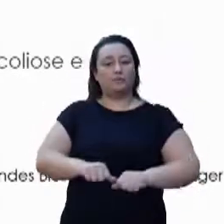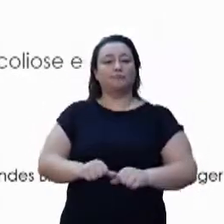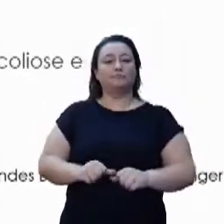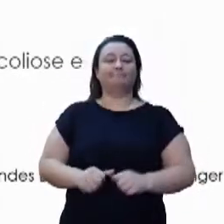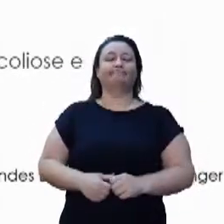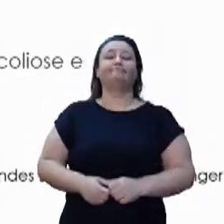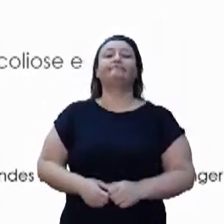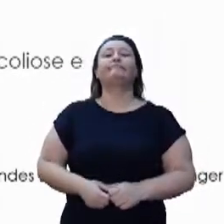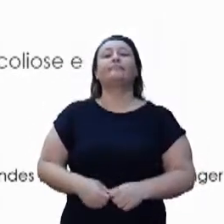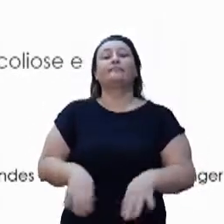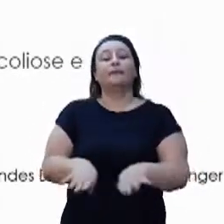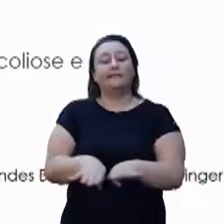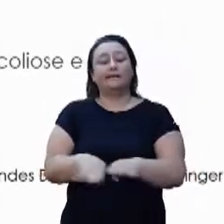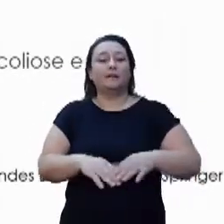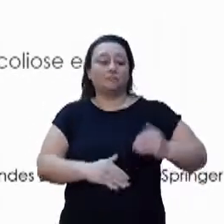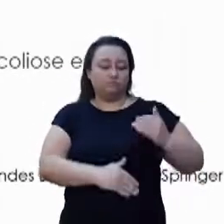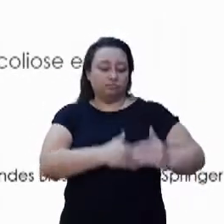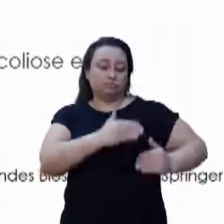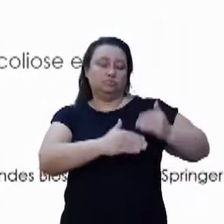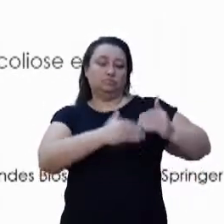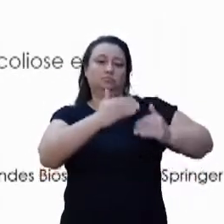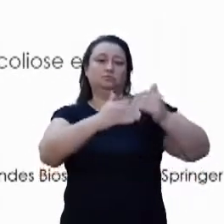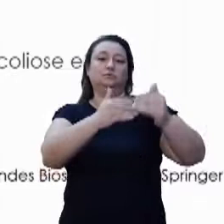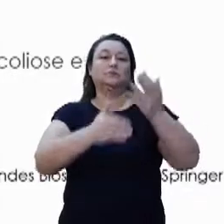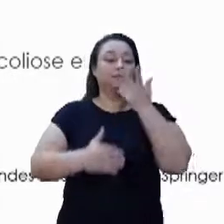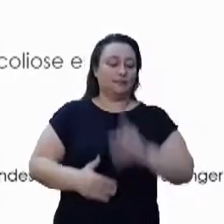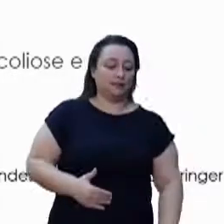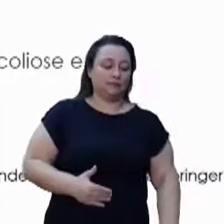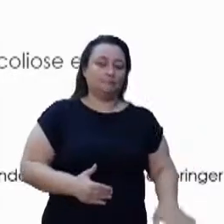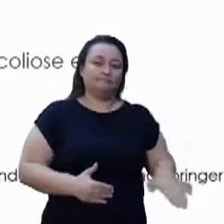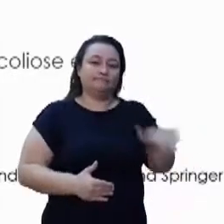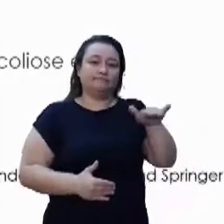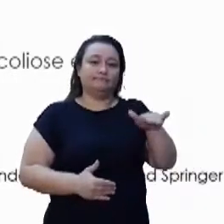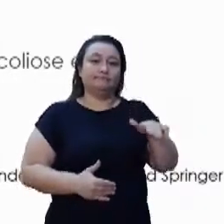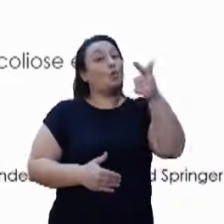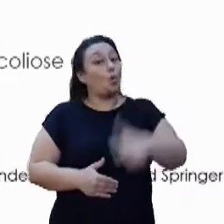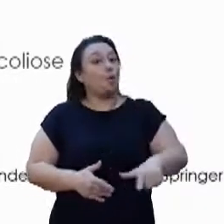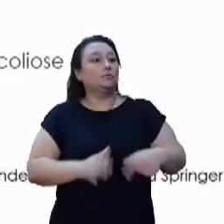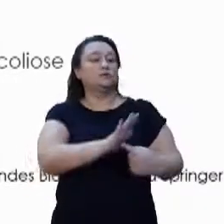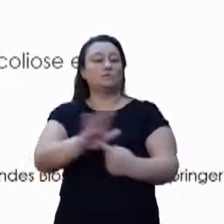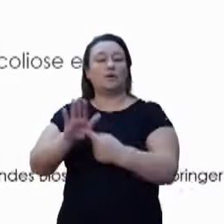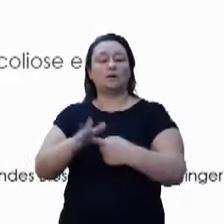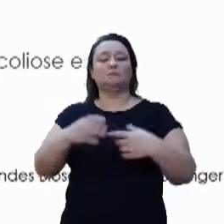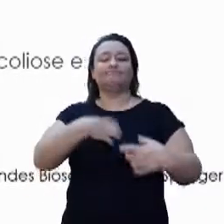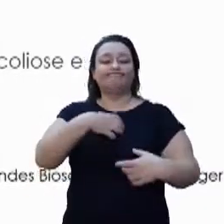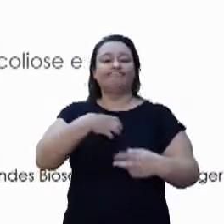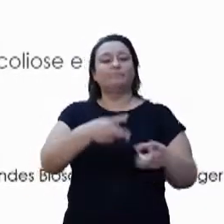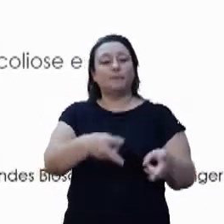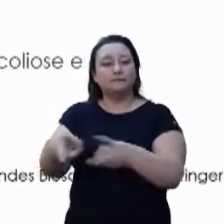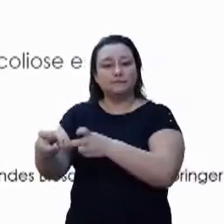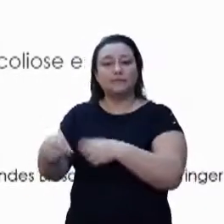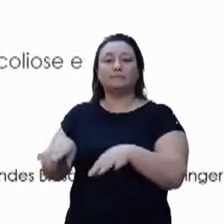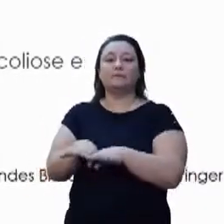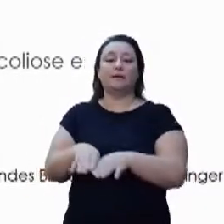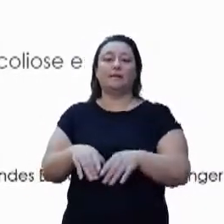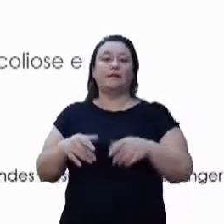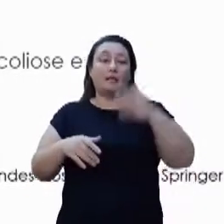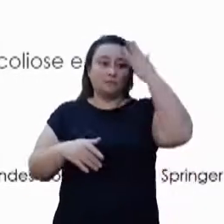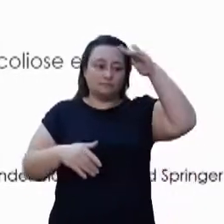com evolução progressiva e início na infância. Outras manifestações frequentemente observadas são baixa